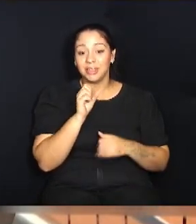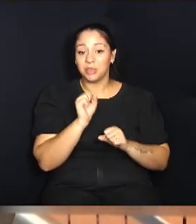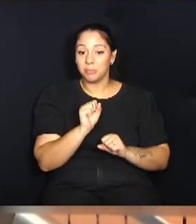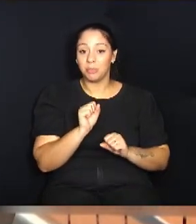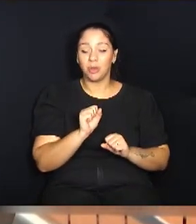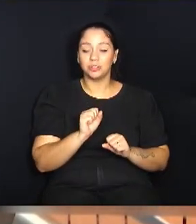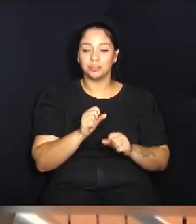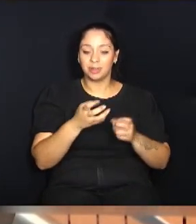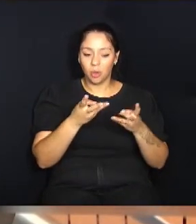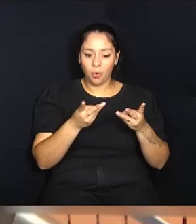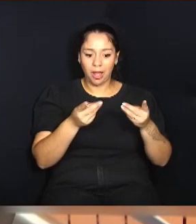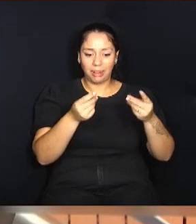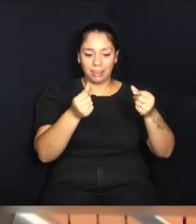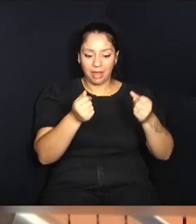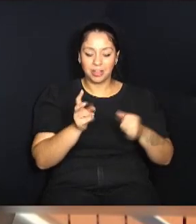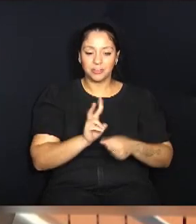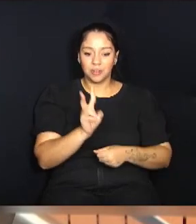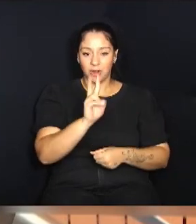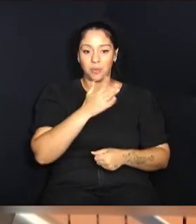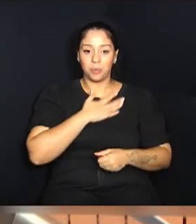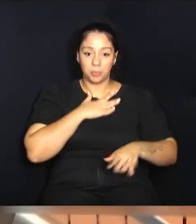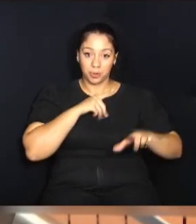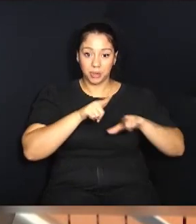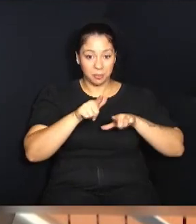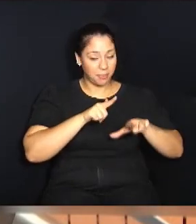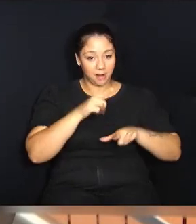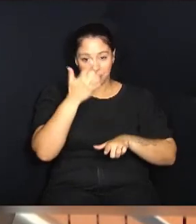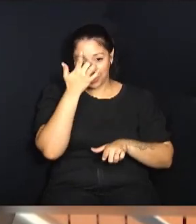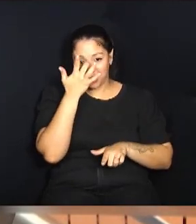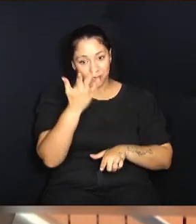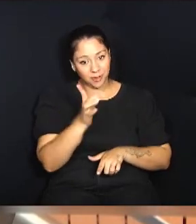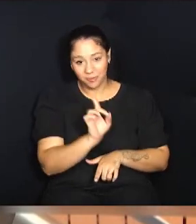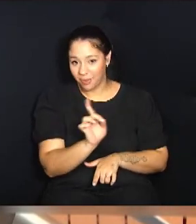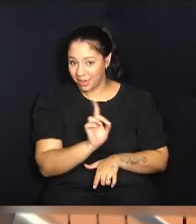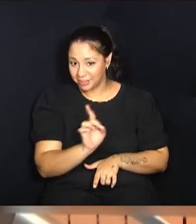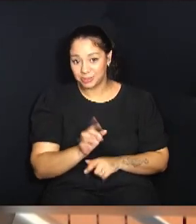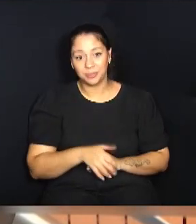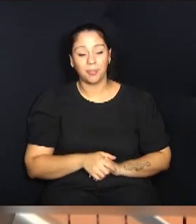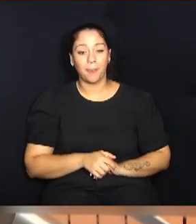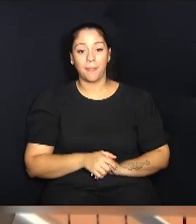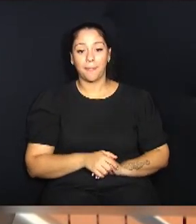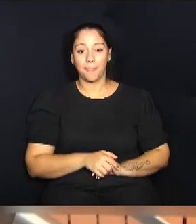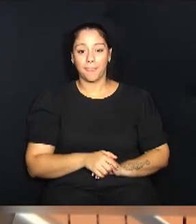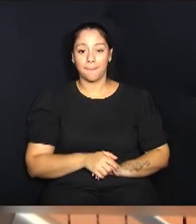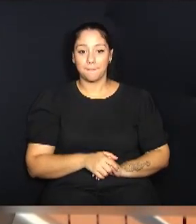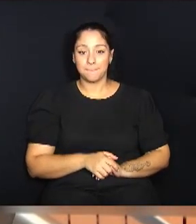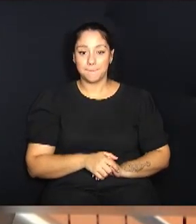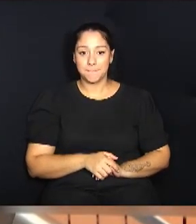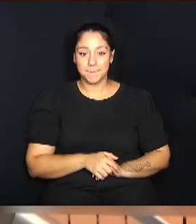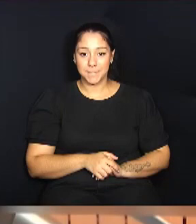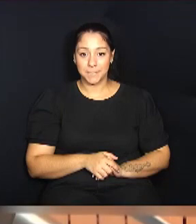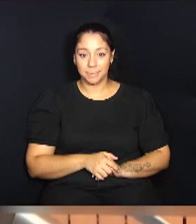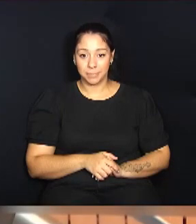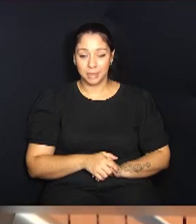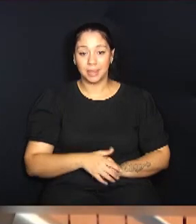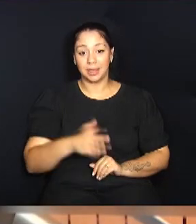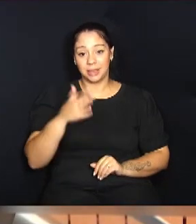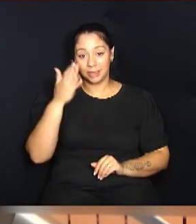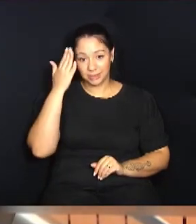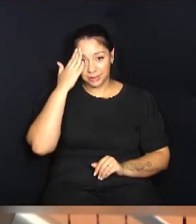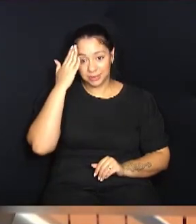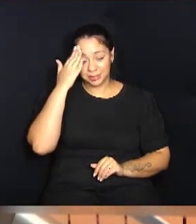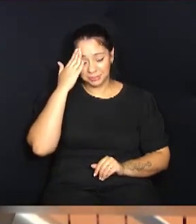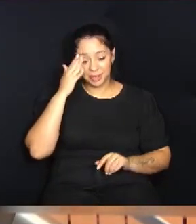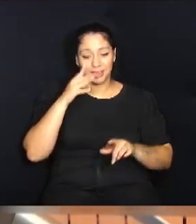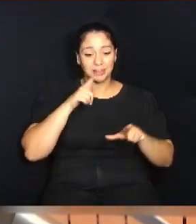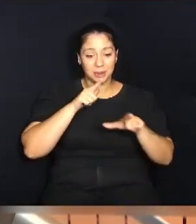credibilidade e valor para o meu trabalho, porque não foi fácil. Eu sei que trabalhar com pacientes